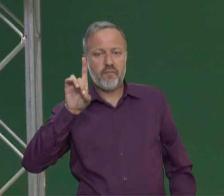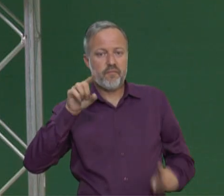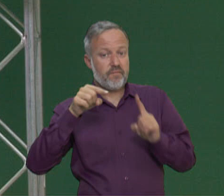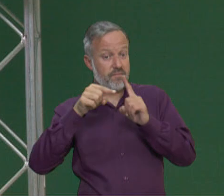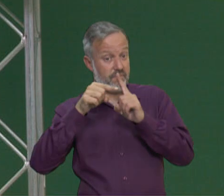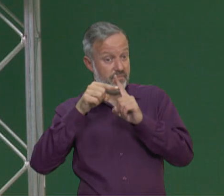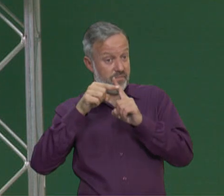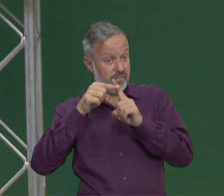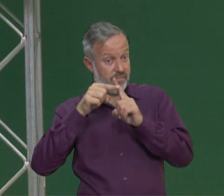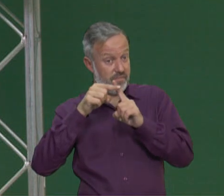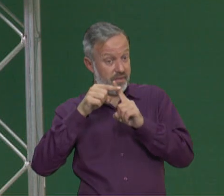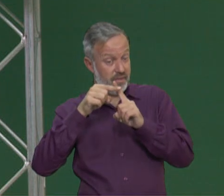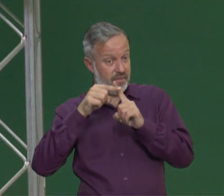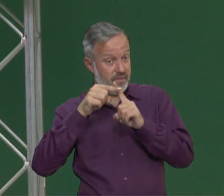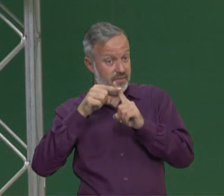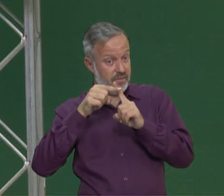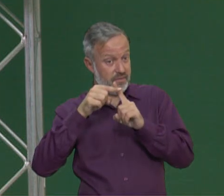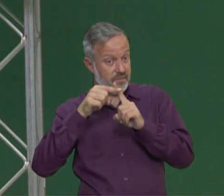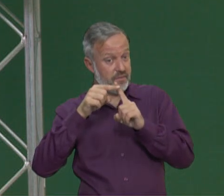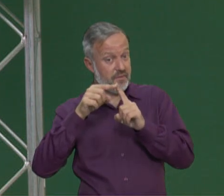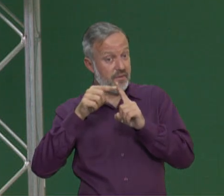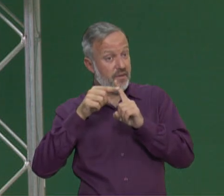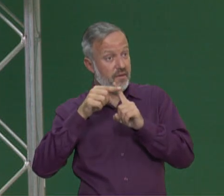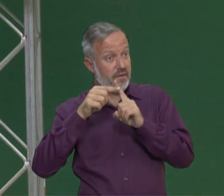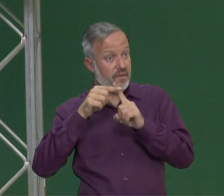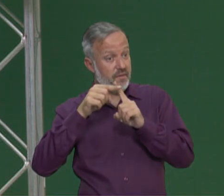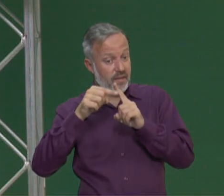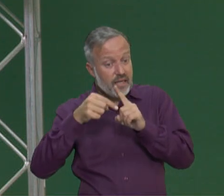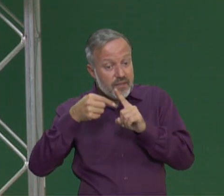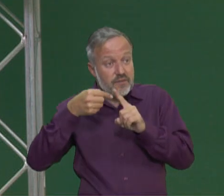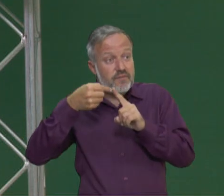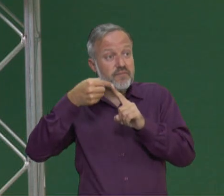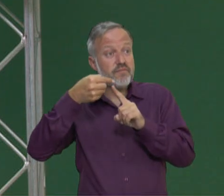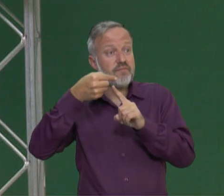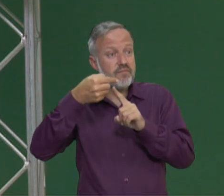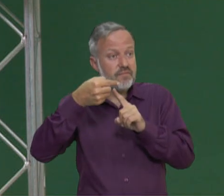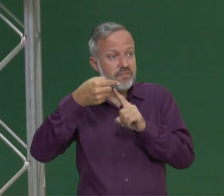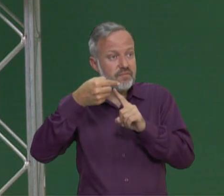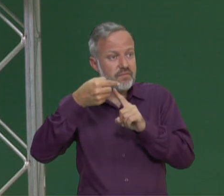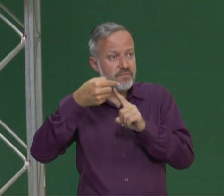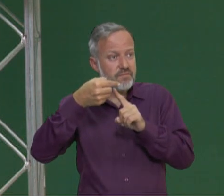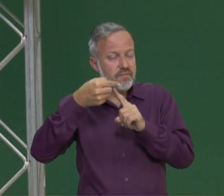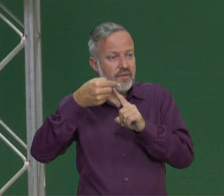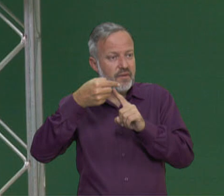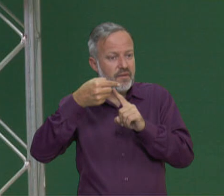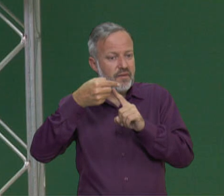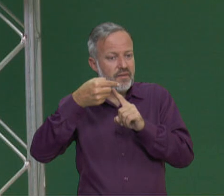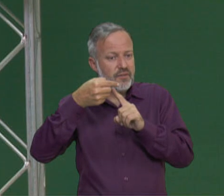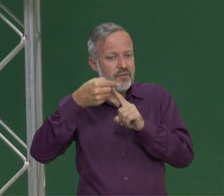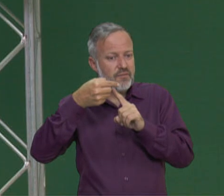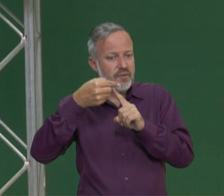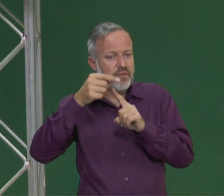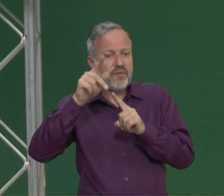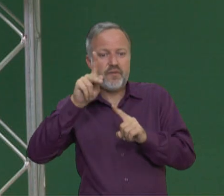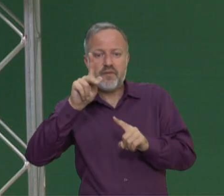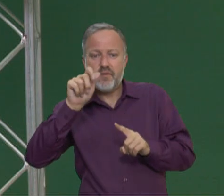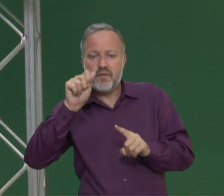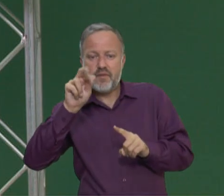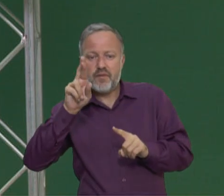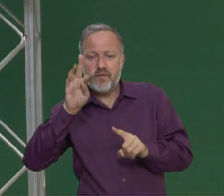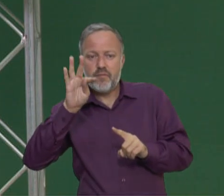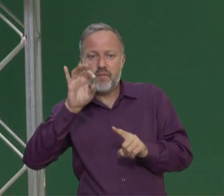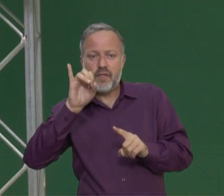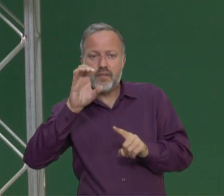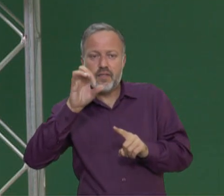pronúncia diferenciada, que lembra a cor vermelha. Have they read the instructions before they turned on the